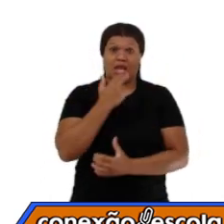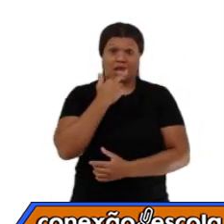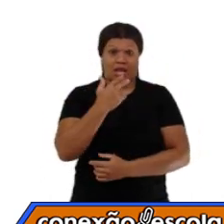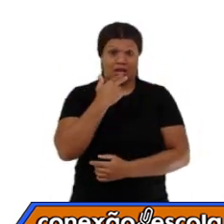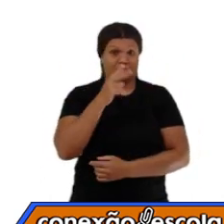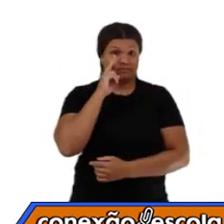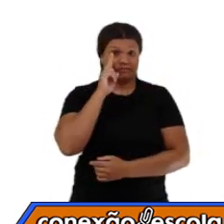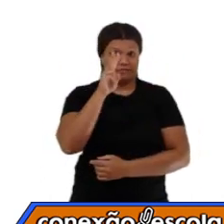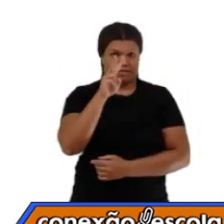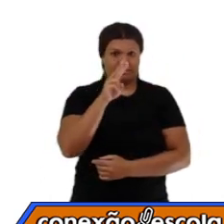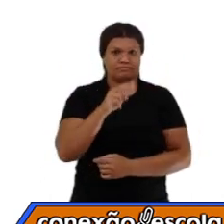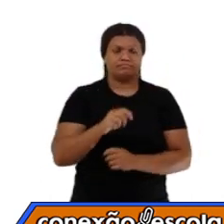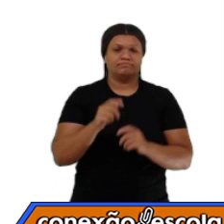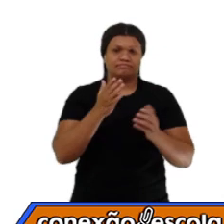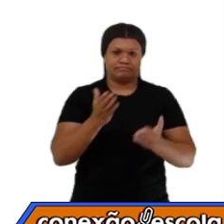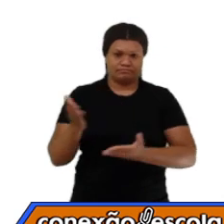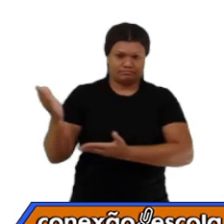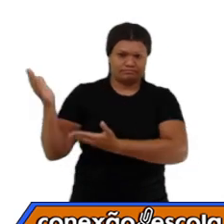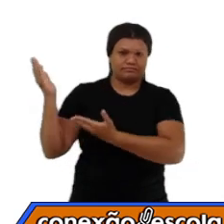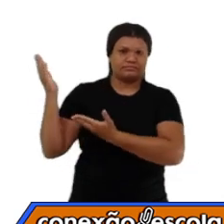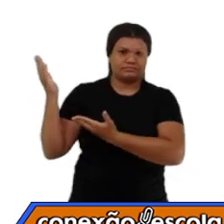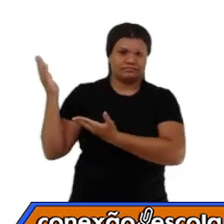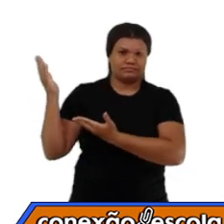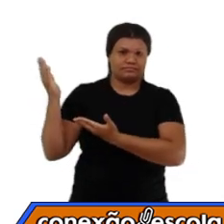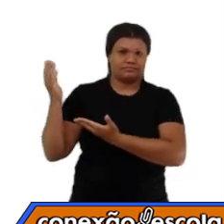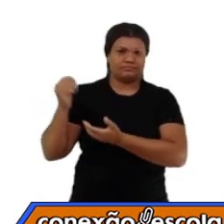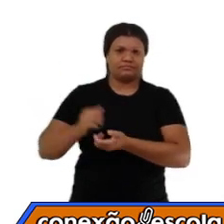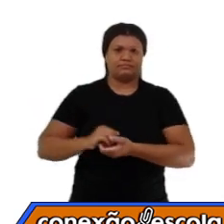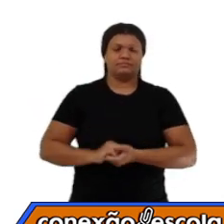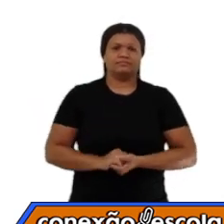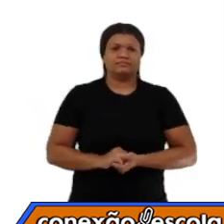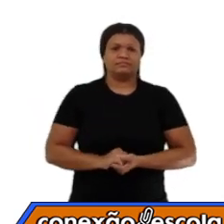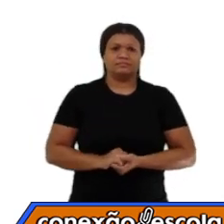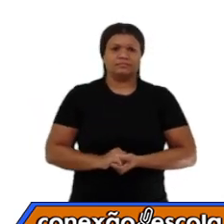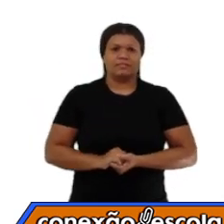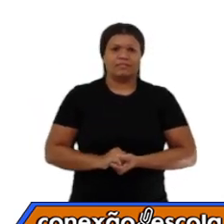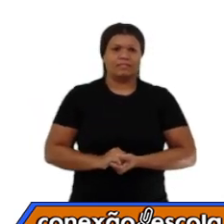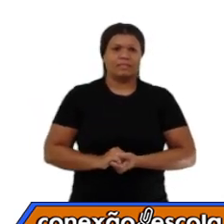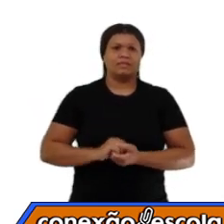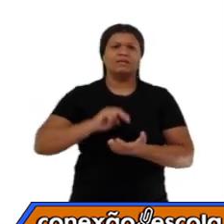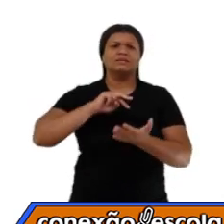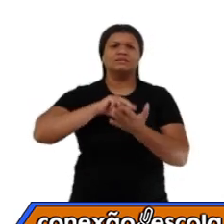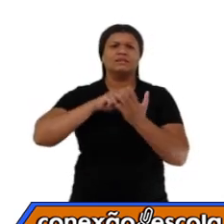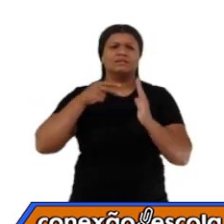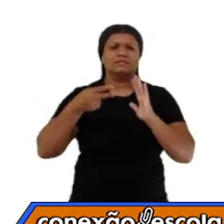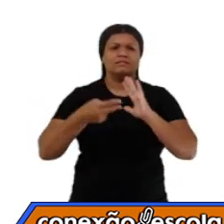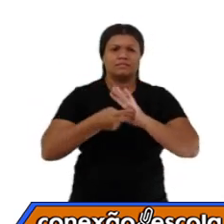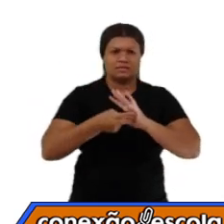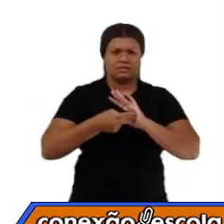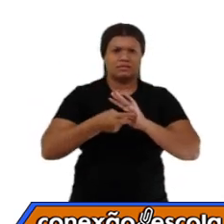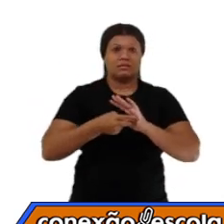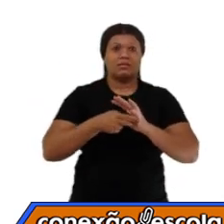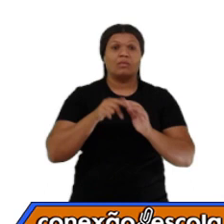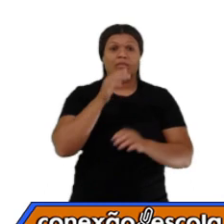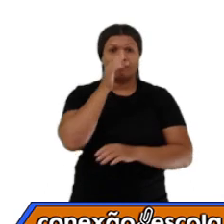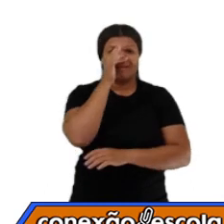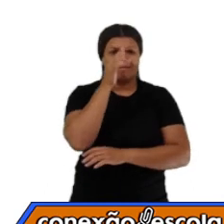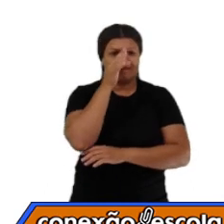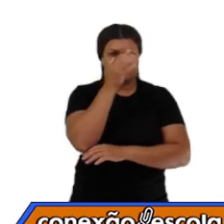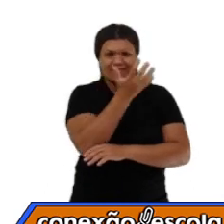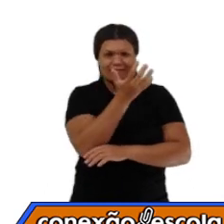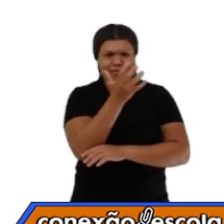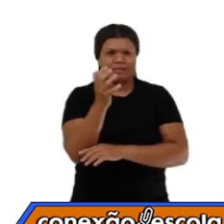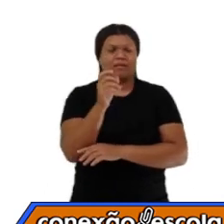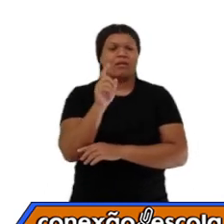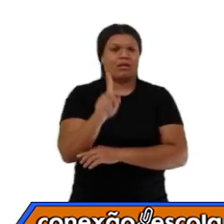olha só. Roses are red, que em português significa rosas